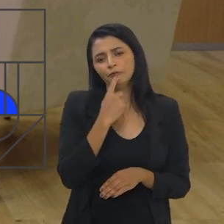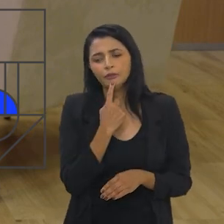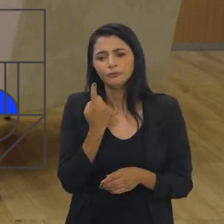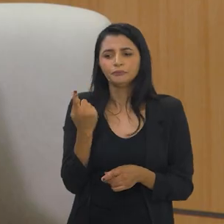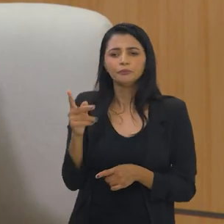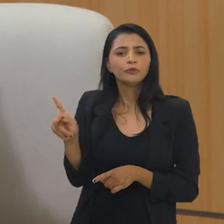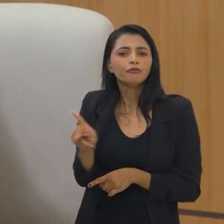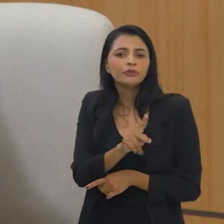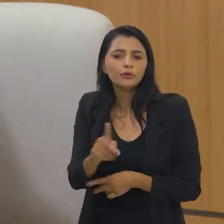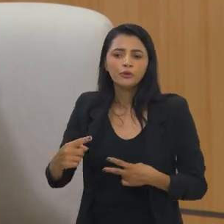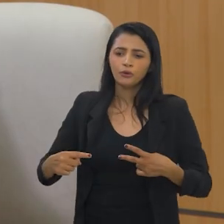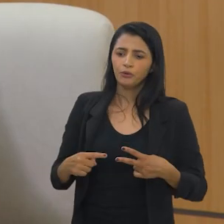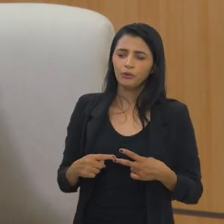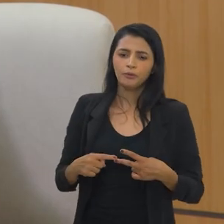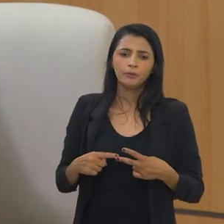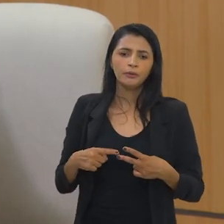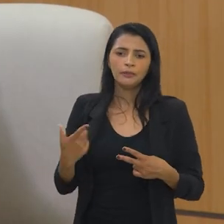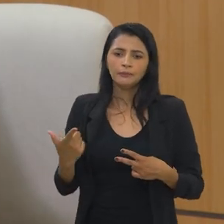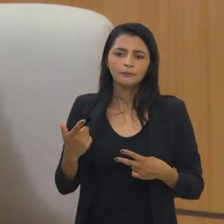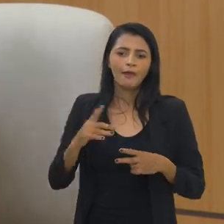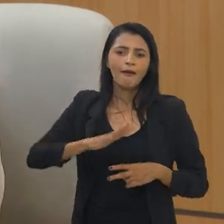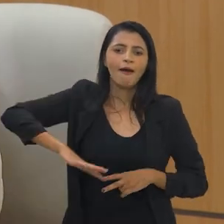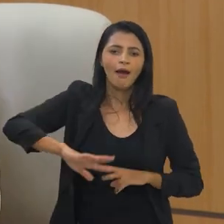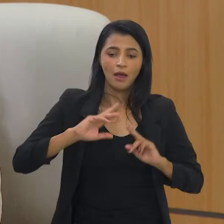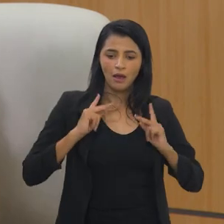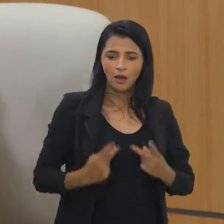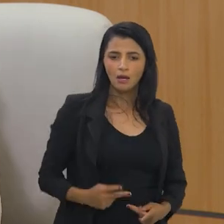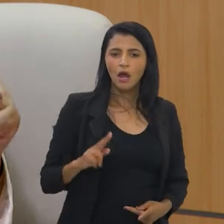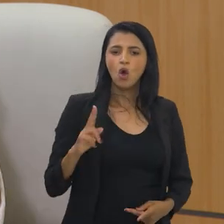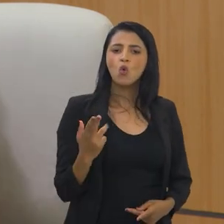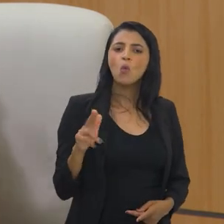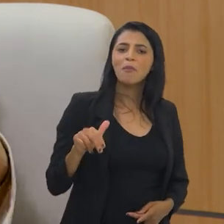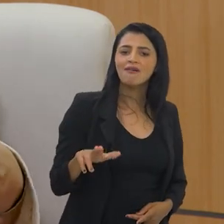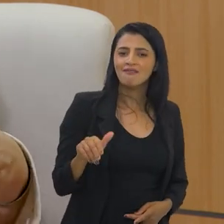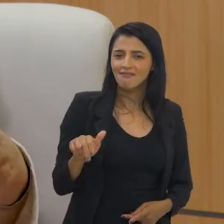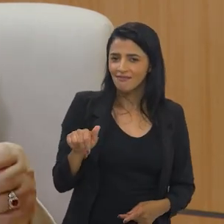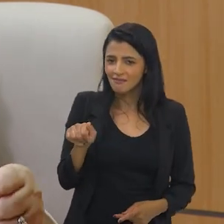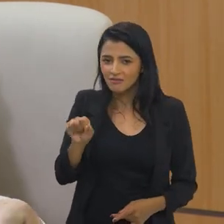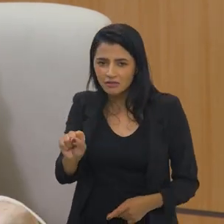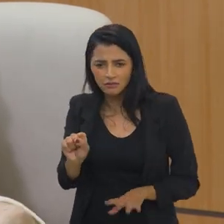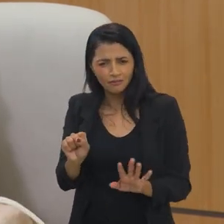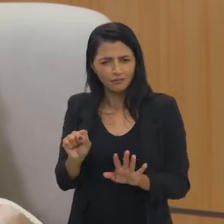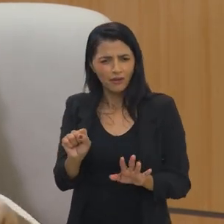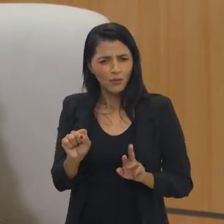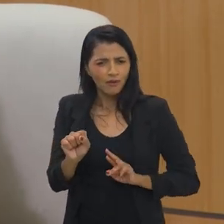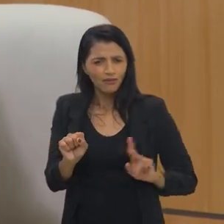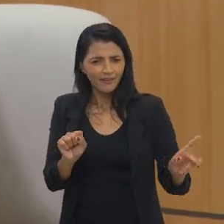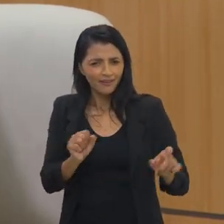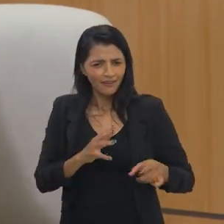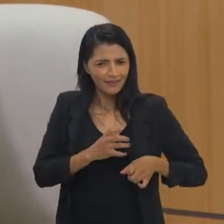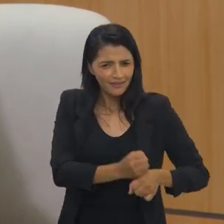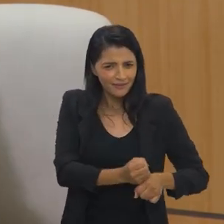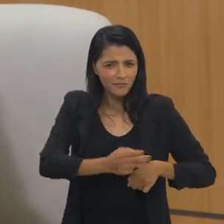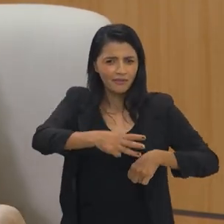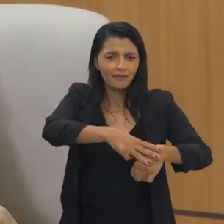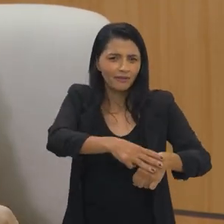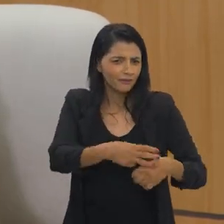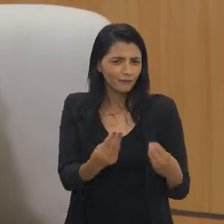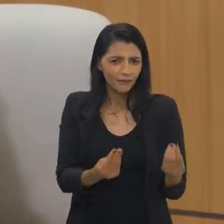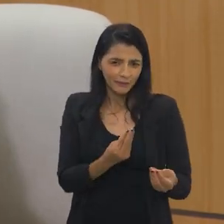né para ser professora para ser né para humanas para área de humanas né nunca para